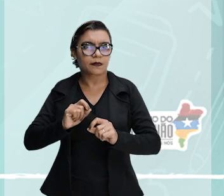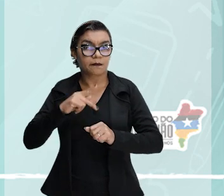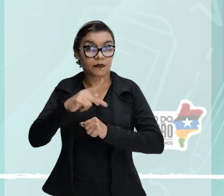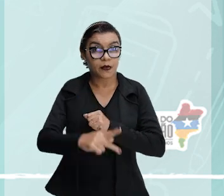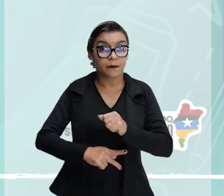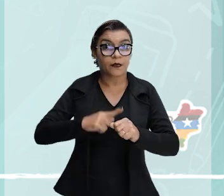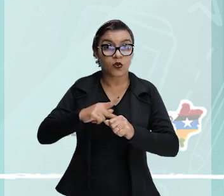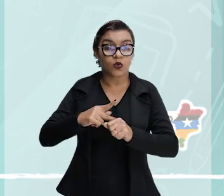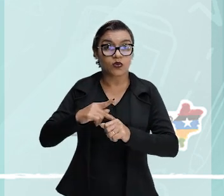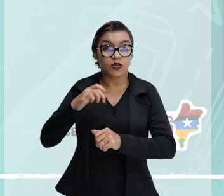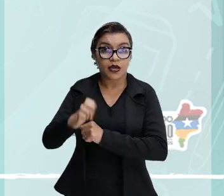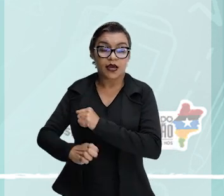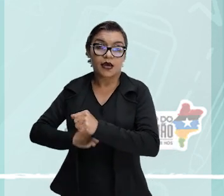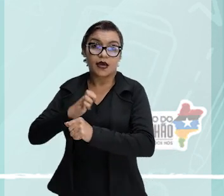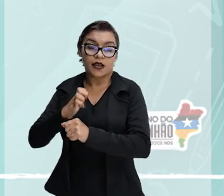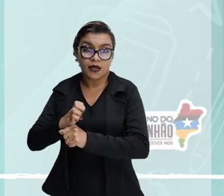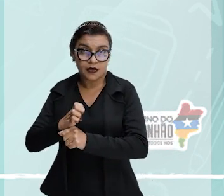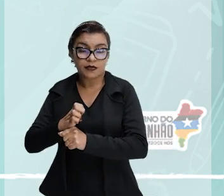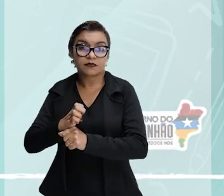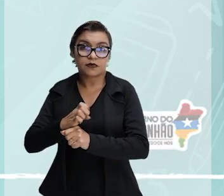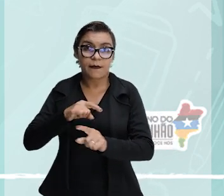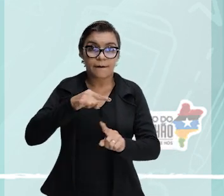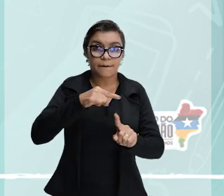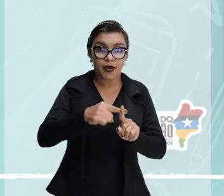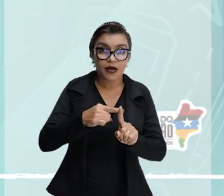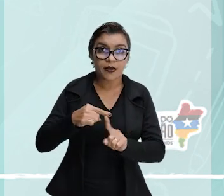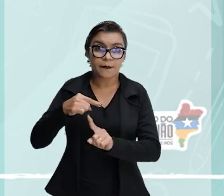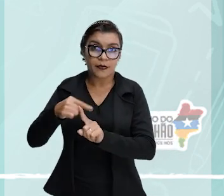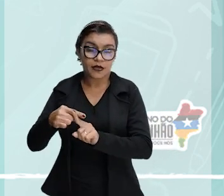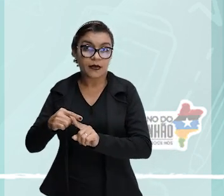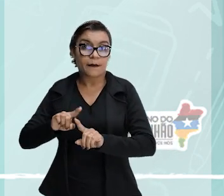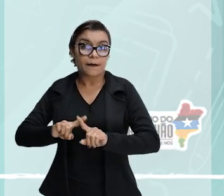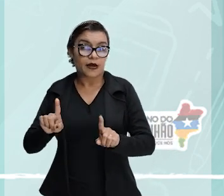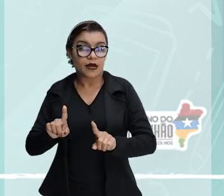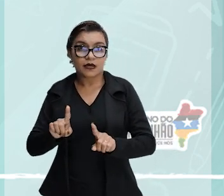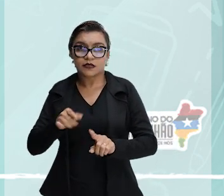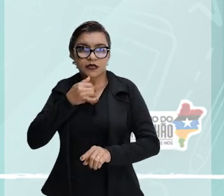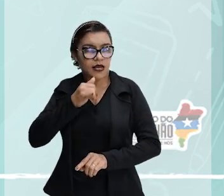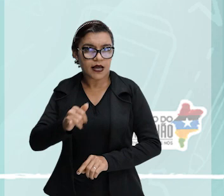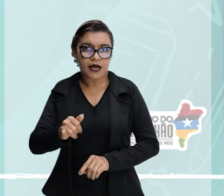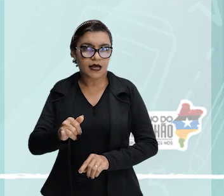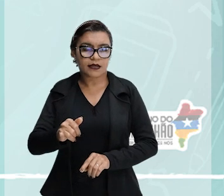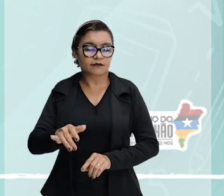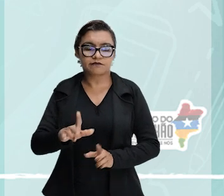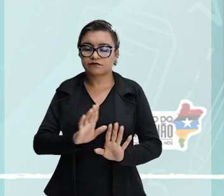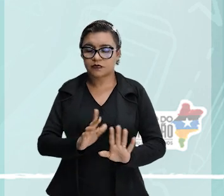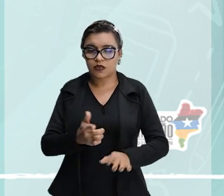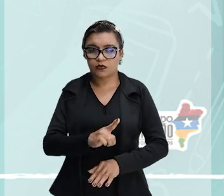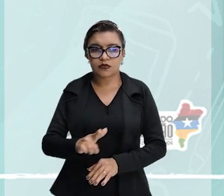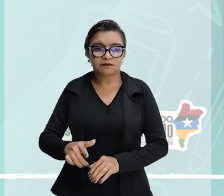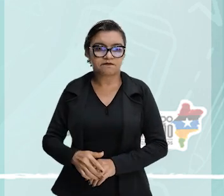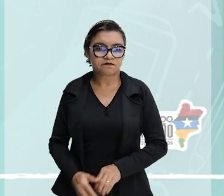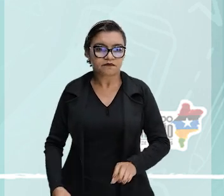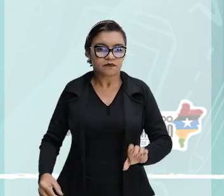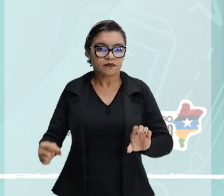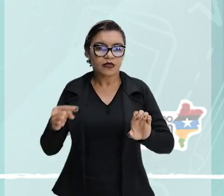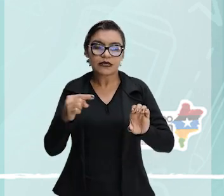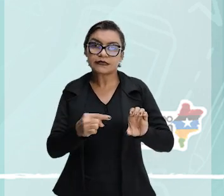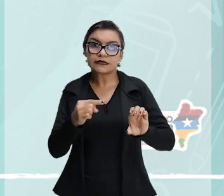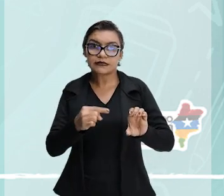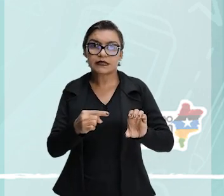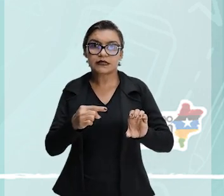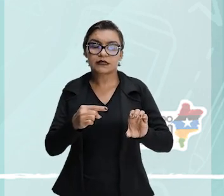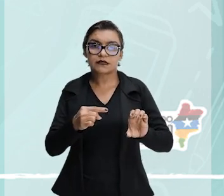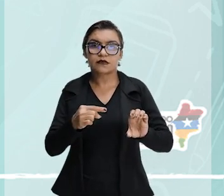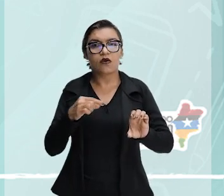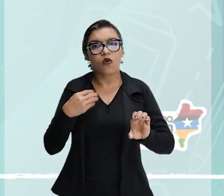e elétrons são partículas carregadas, mas elas não são denominadas de cargas elétricas. A C, elétrons, nêutrons e o átomo.